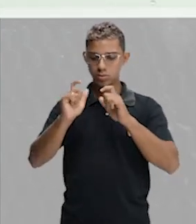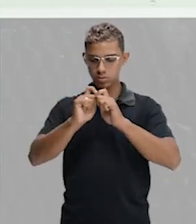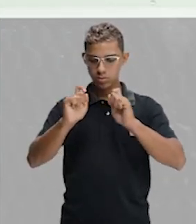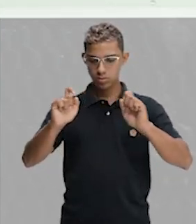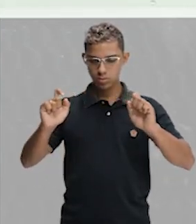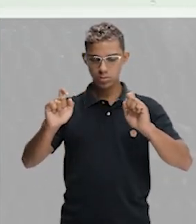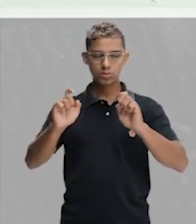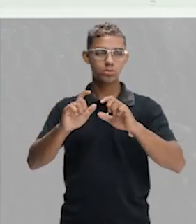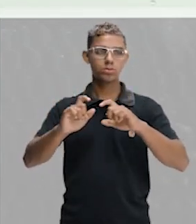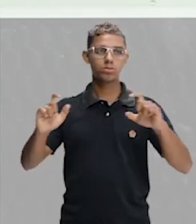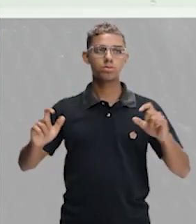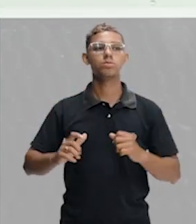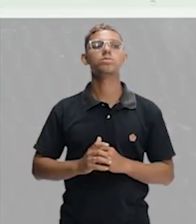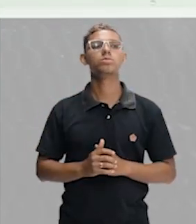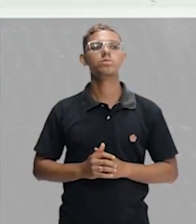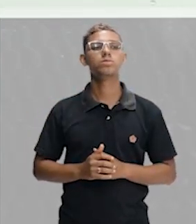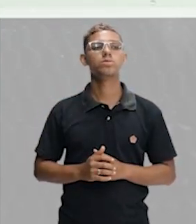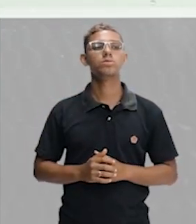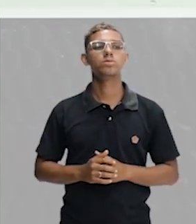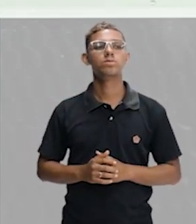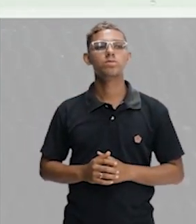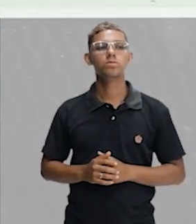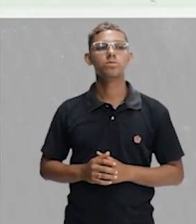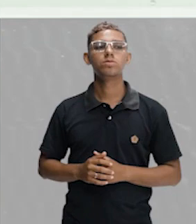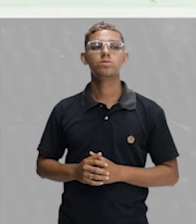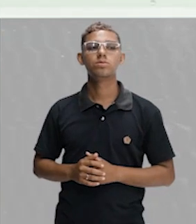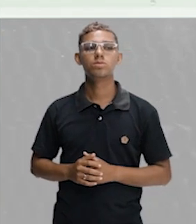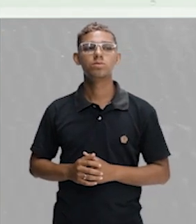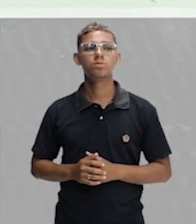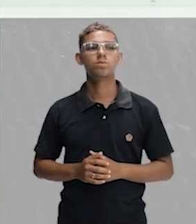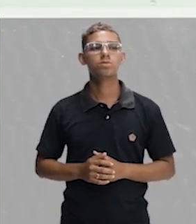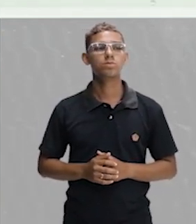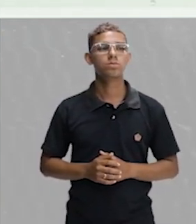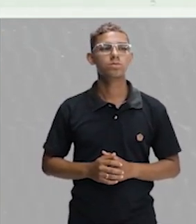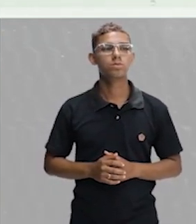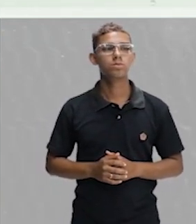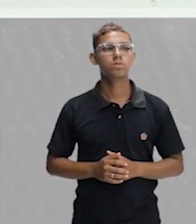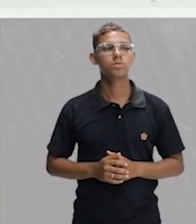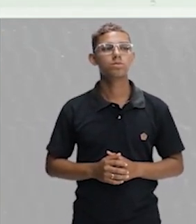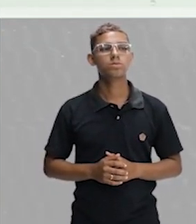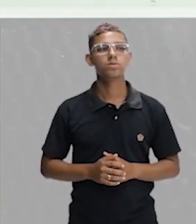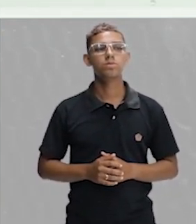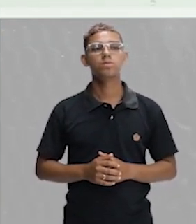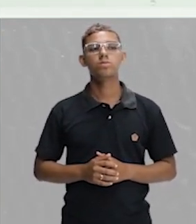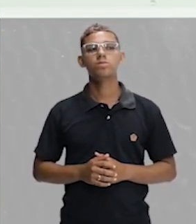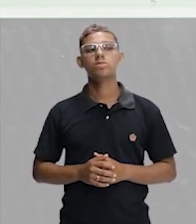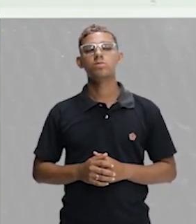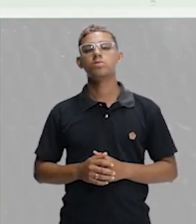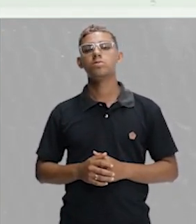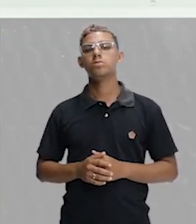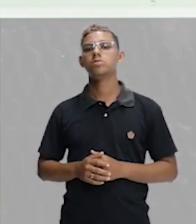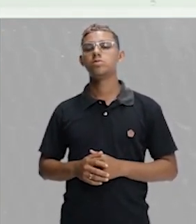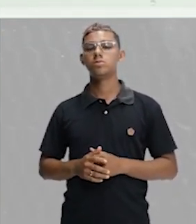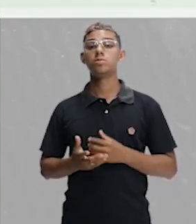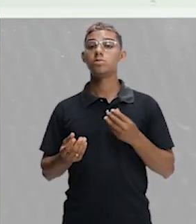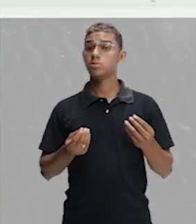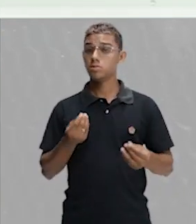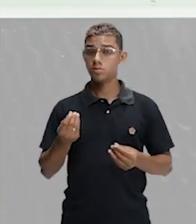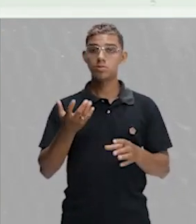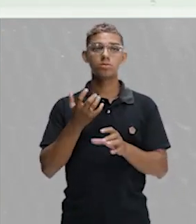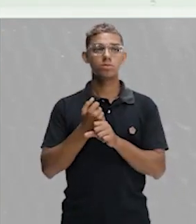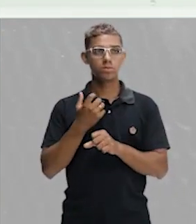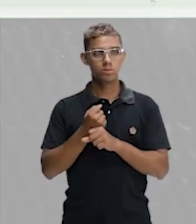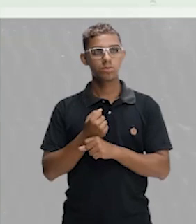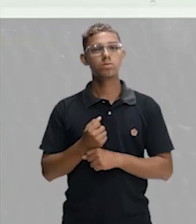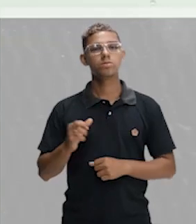vamos aqui reduzir vamos deixar essa equação na sua forma reduzida para você deixar essa atuação na sua forma